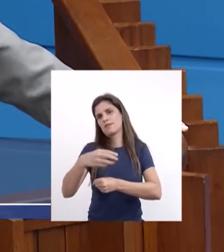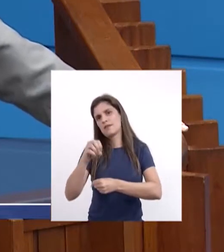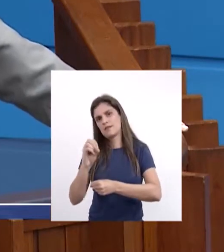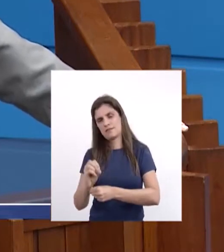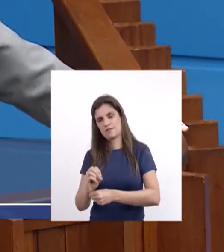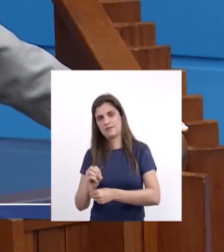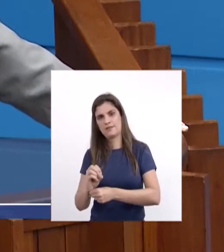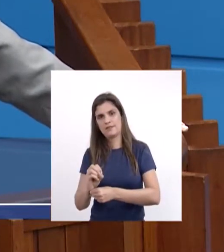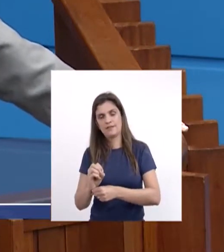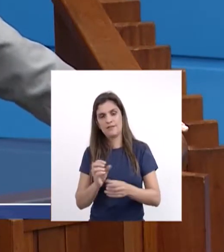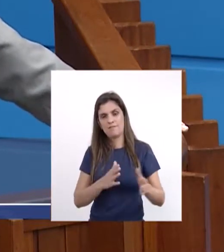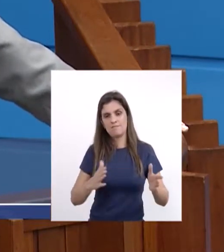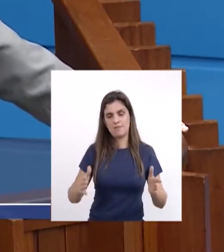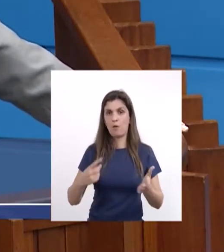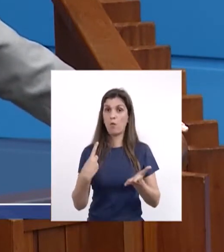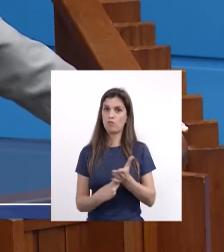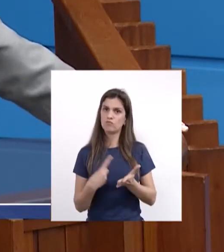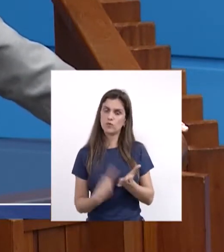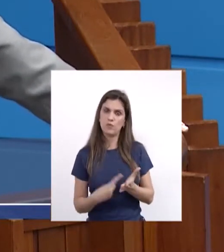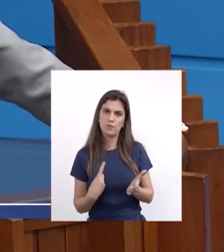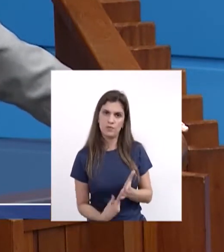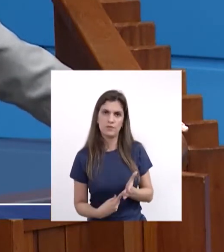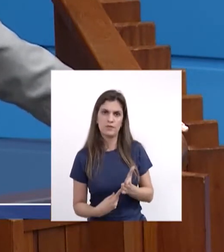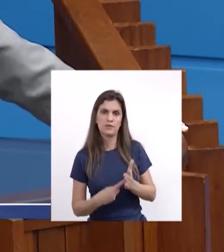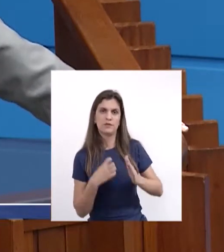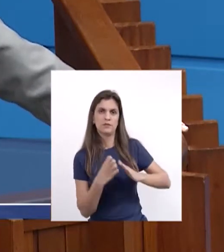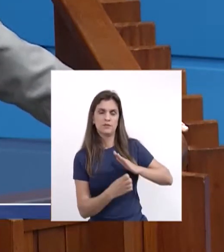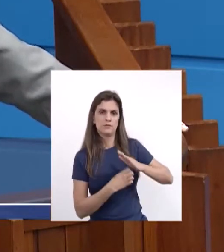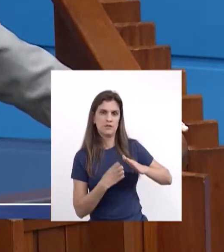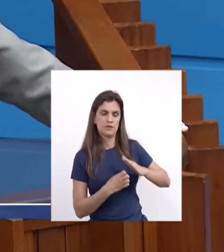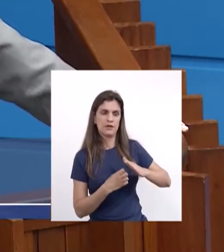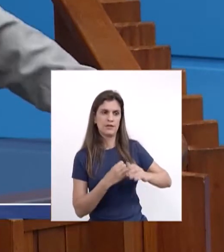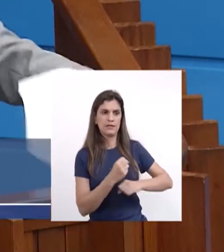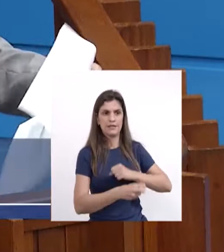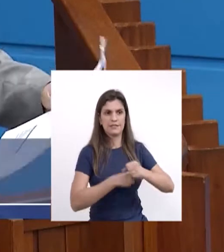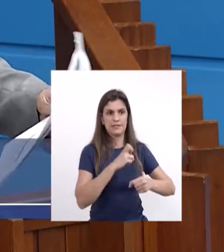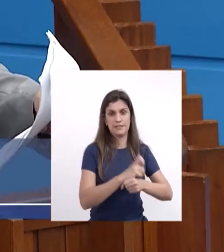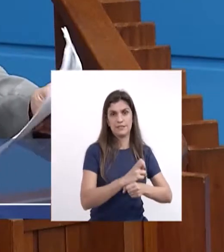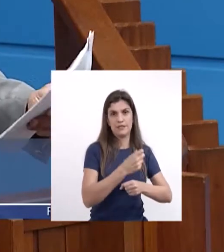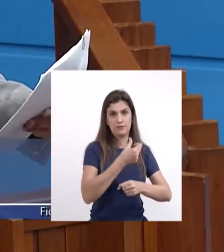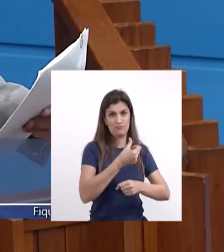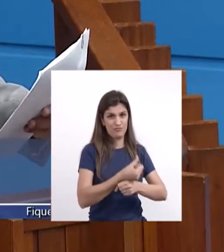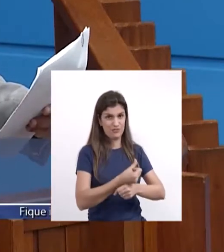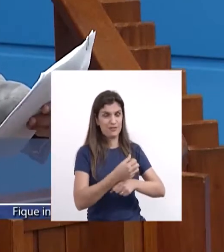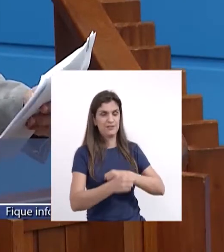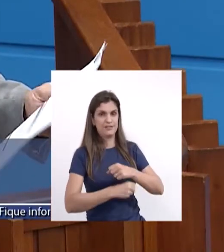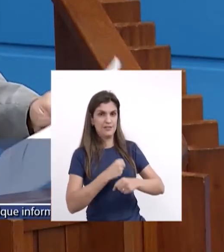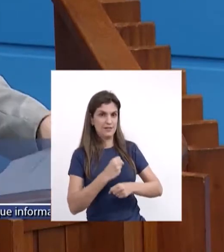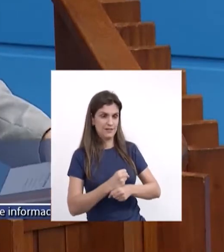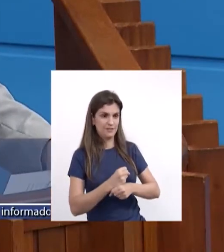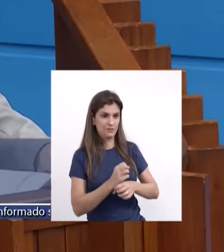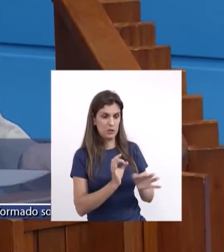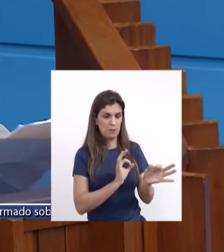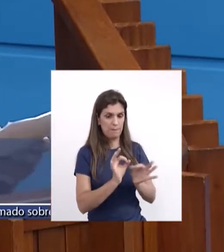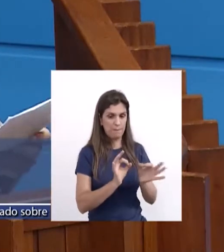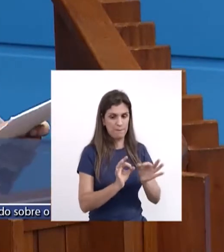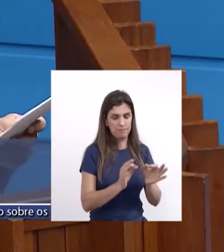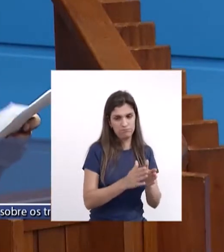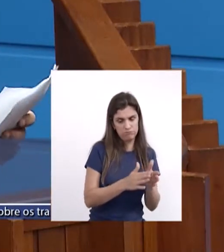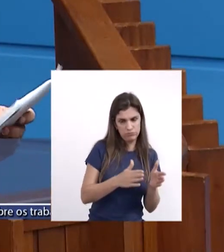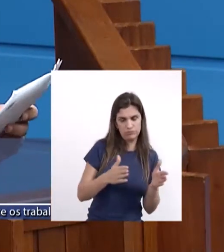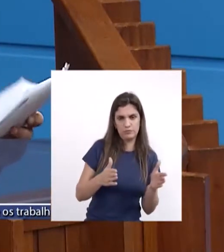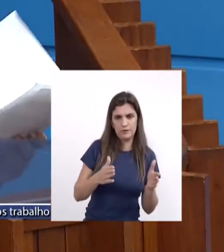pela empresa é que, ao longo desses 5, 6 anos, eles iriam efetuar, não é,